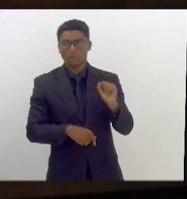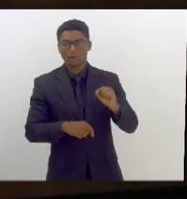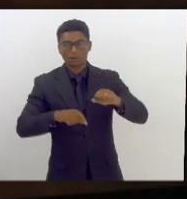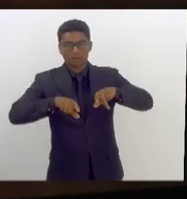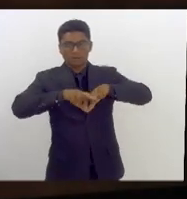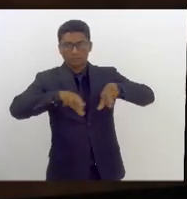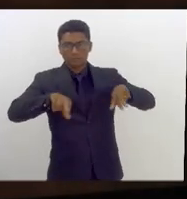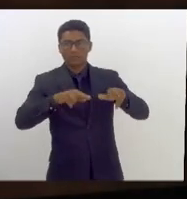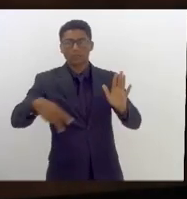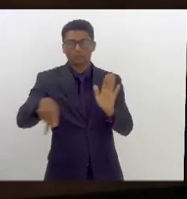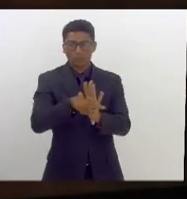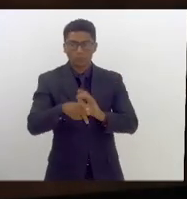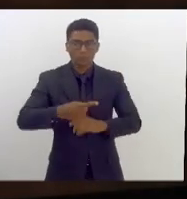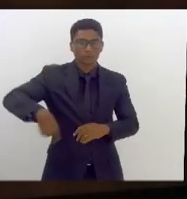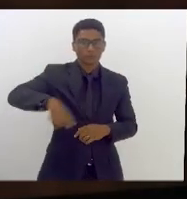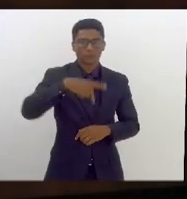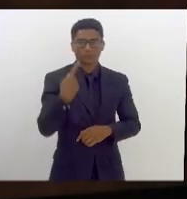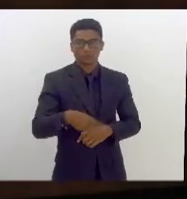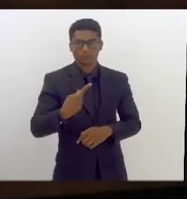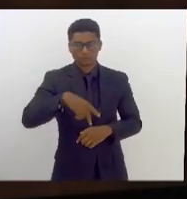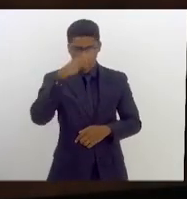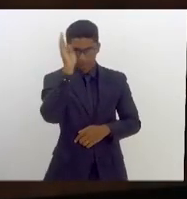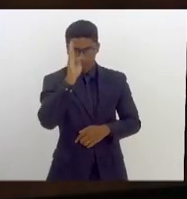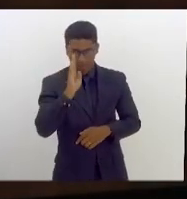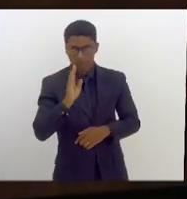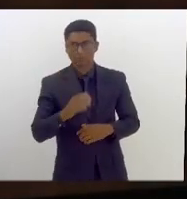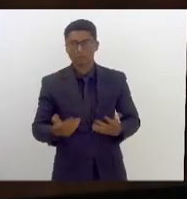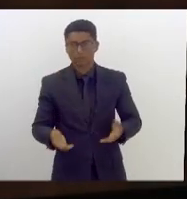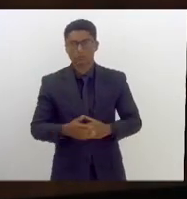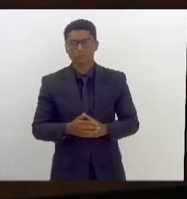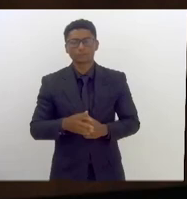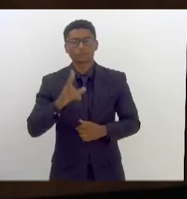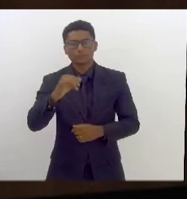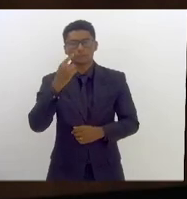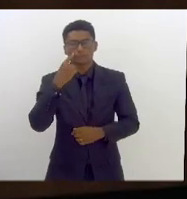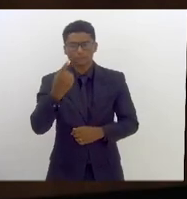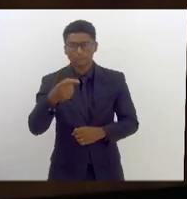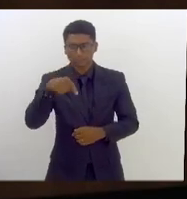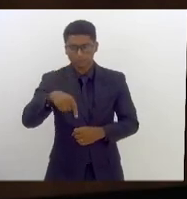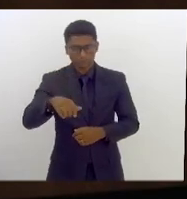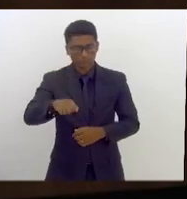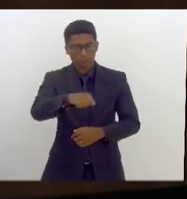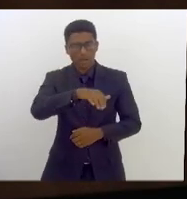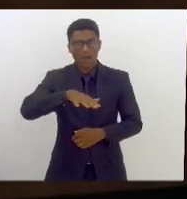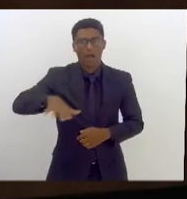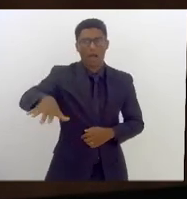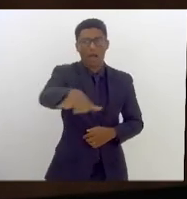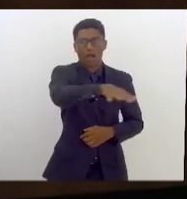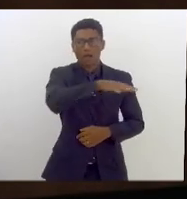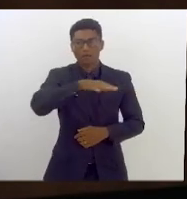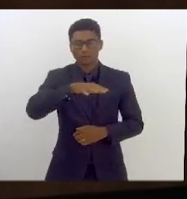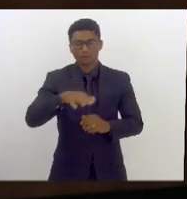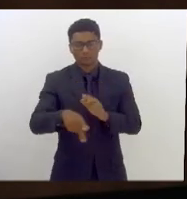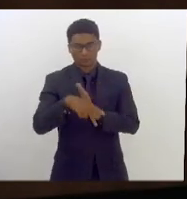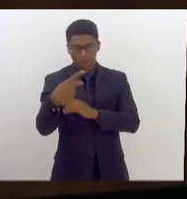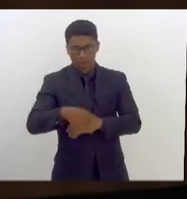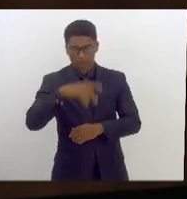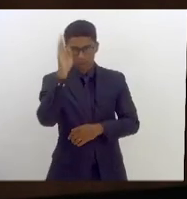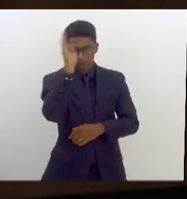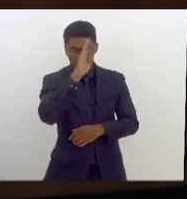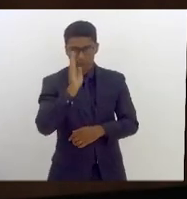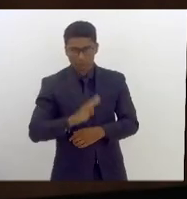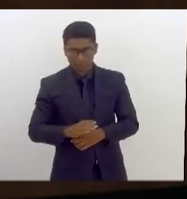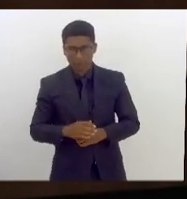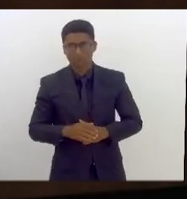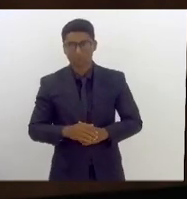gente. Se você for ver a área do território nacional, falando coisas do